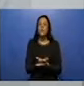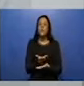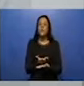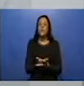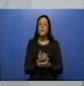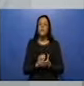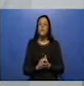Tchau! Tchau! Tchau! Tchau!